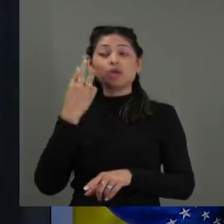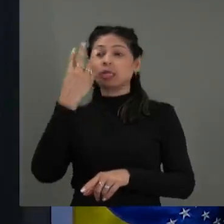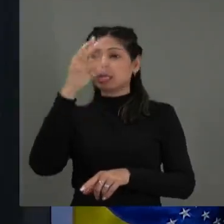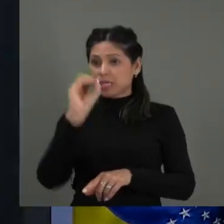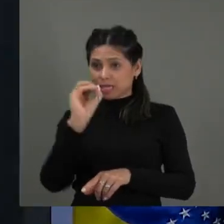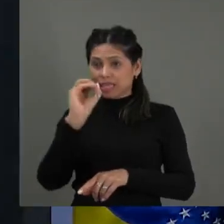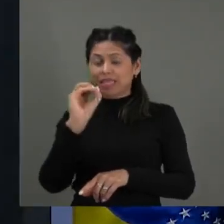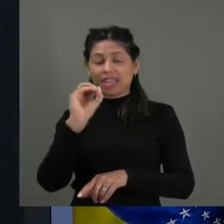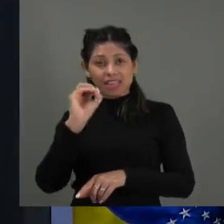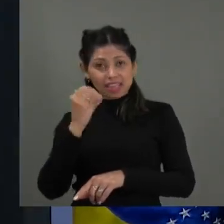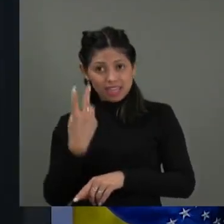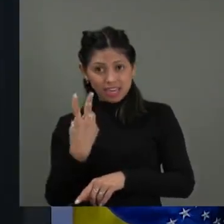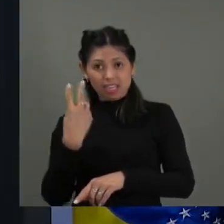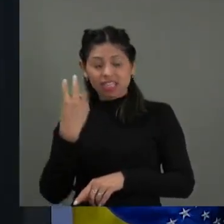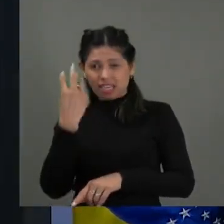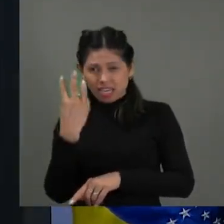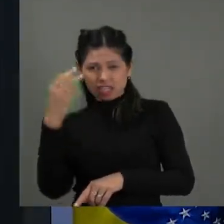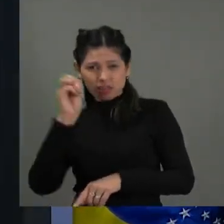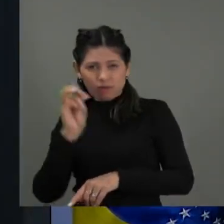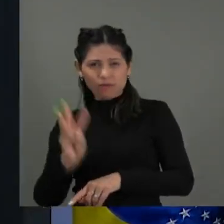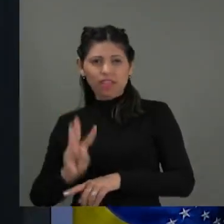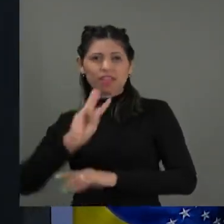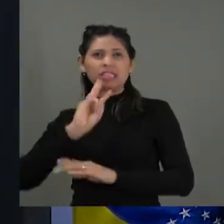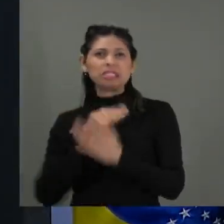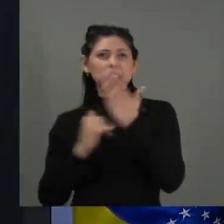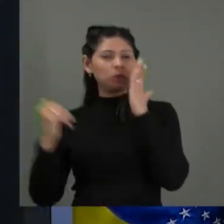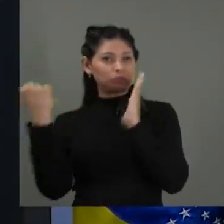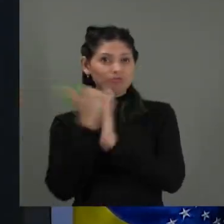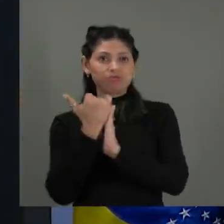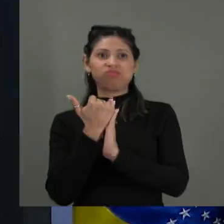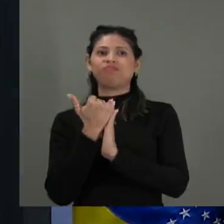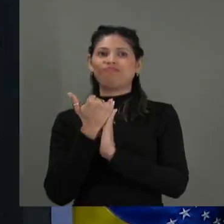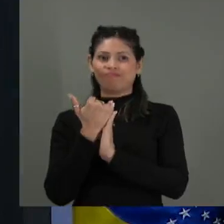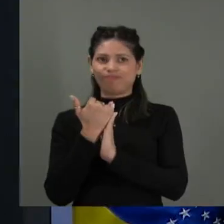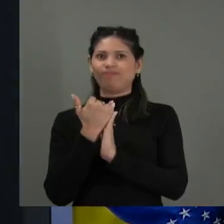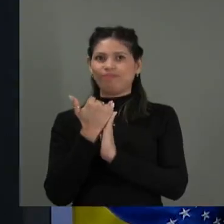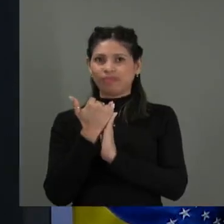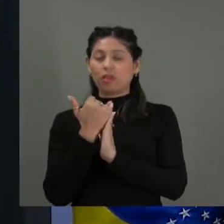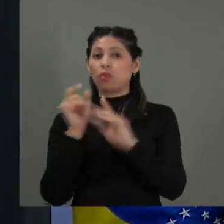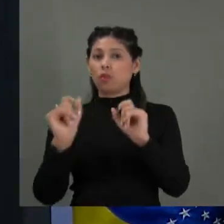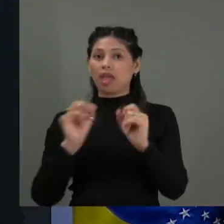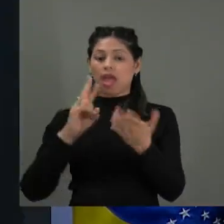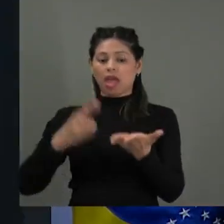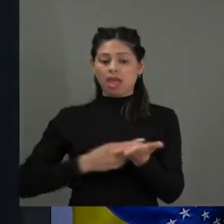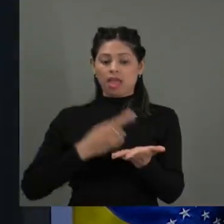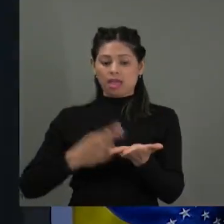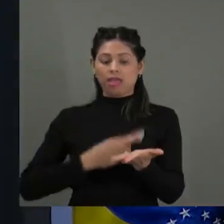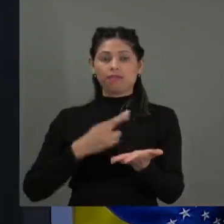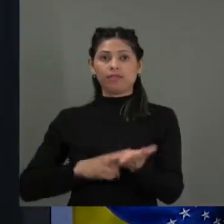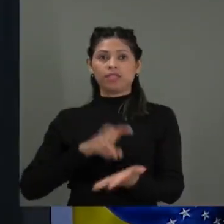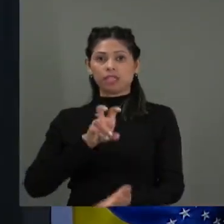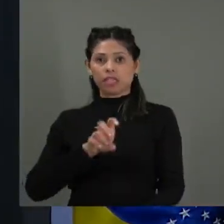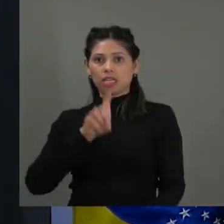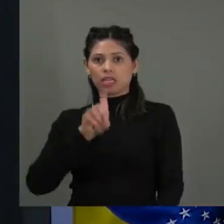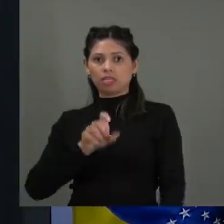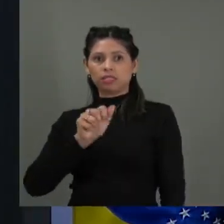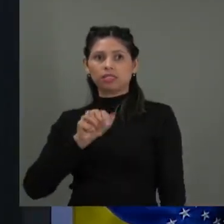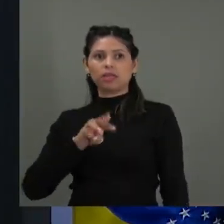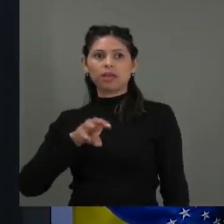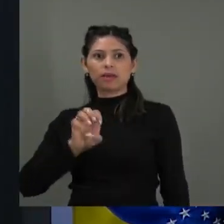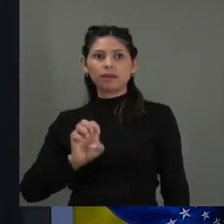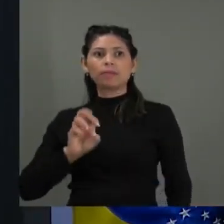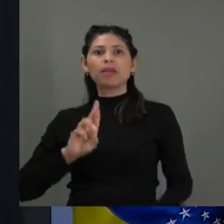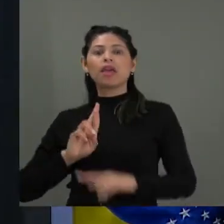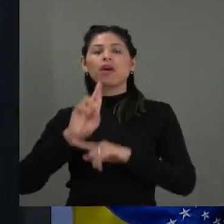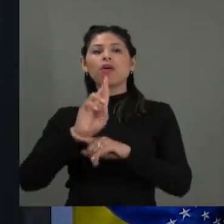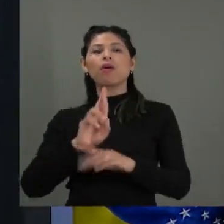mais do nível tolerado. A revista Exame publicou o último relatório do